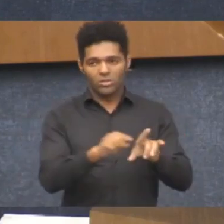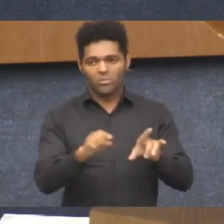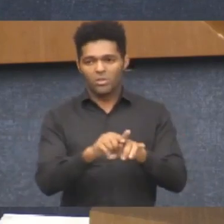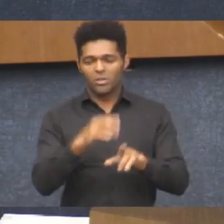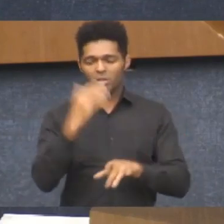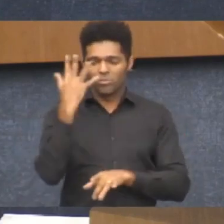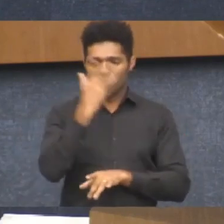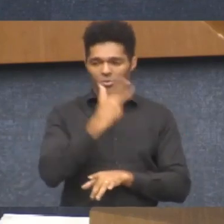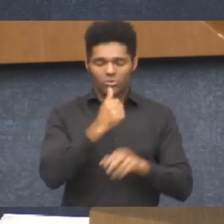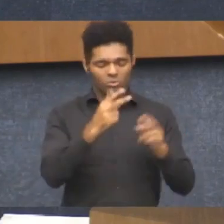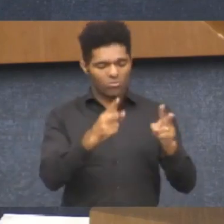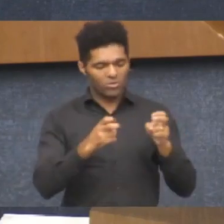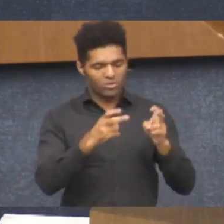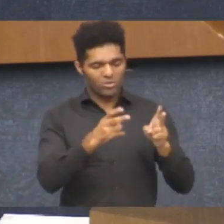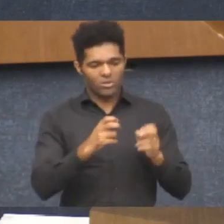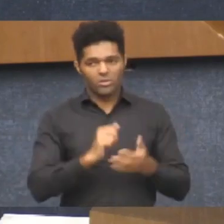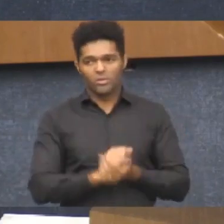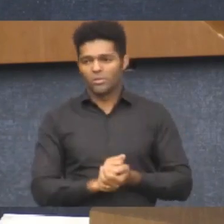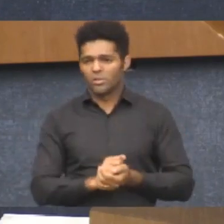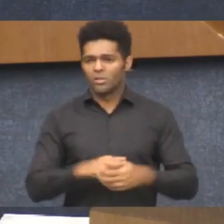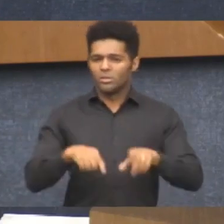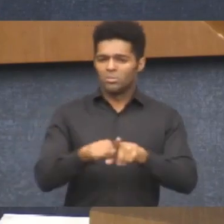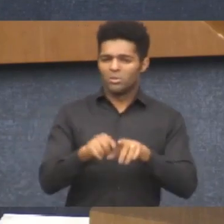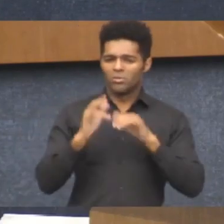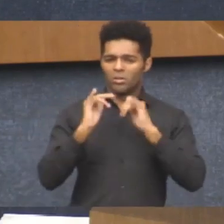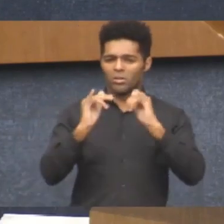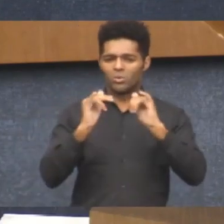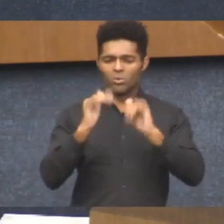isso. Quero falar como é bonito ver